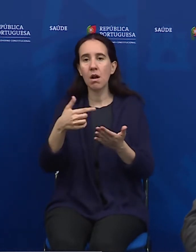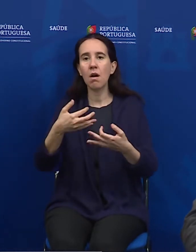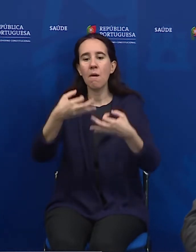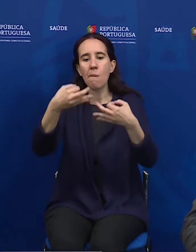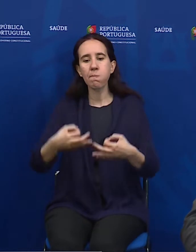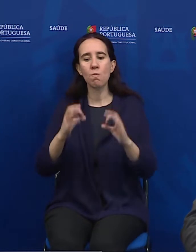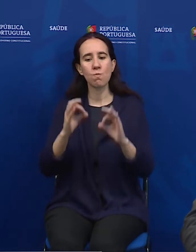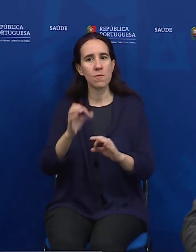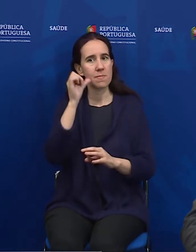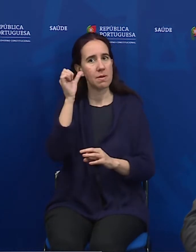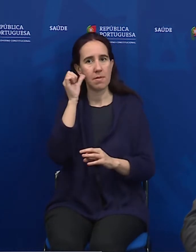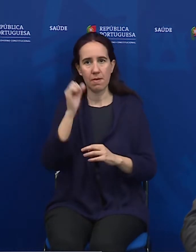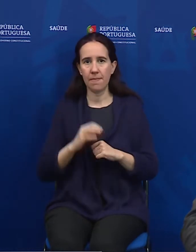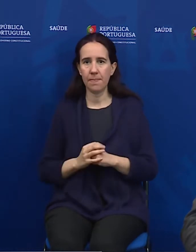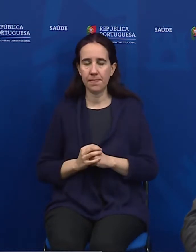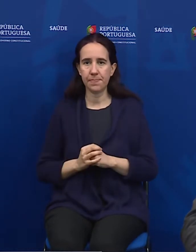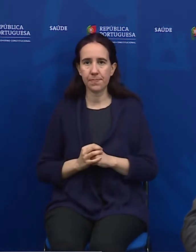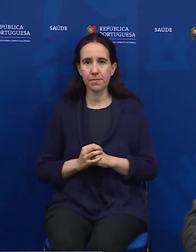totalmente fechados.